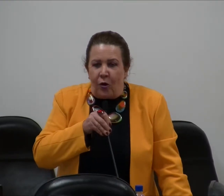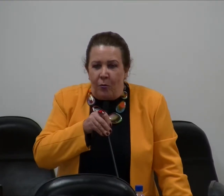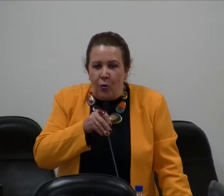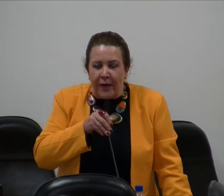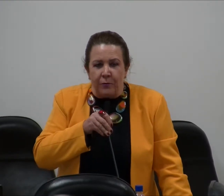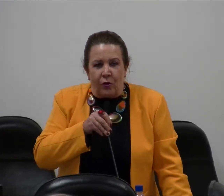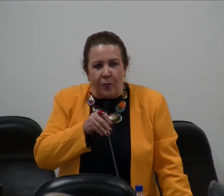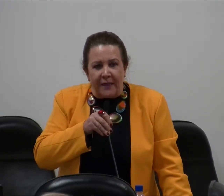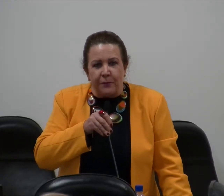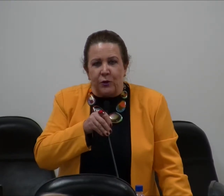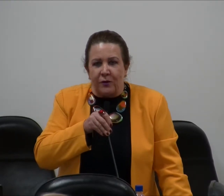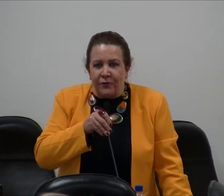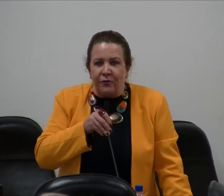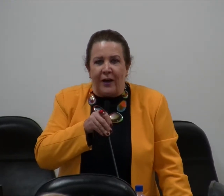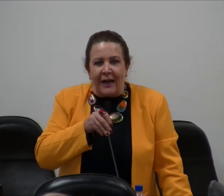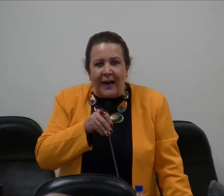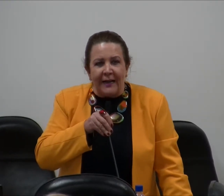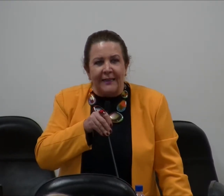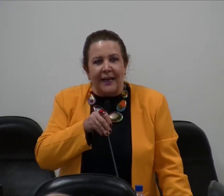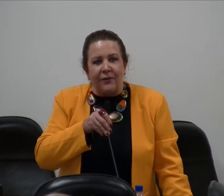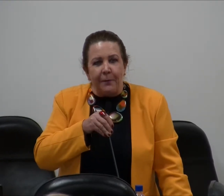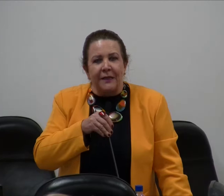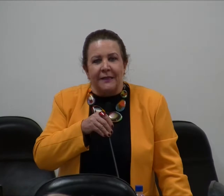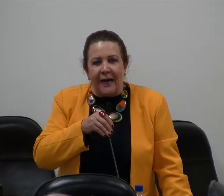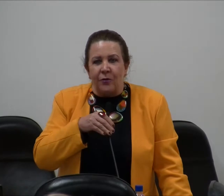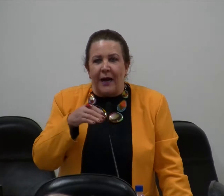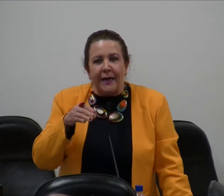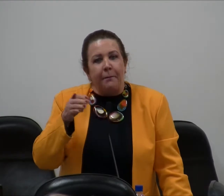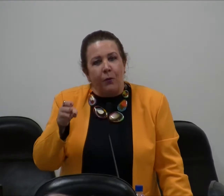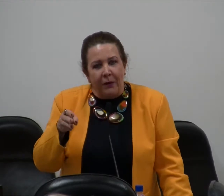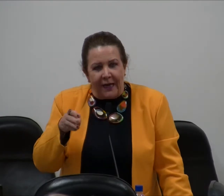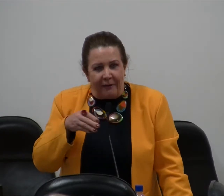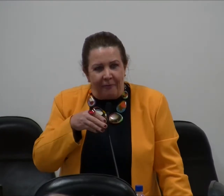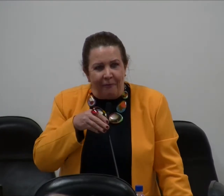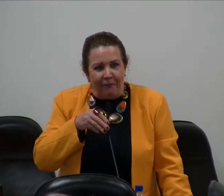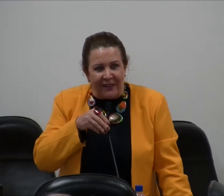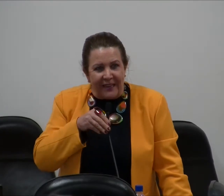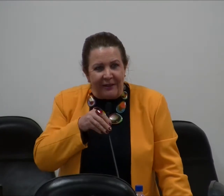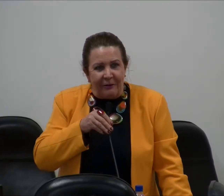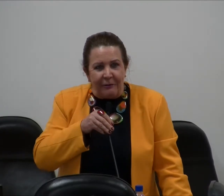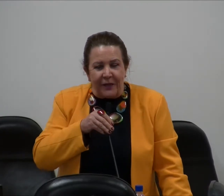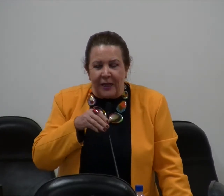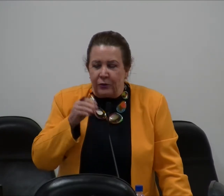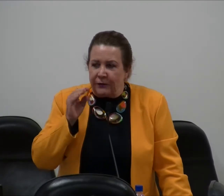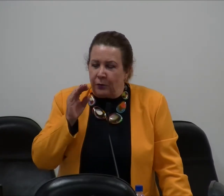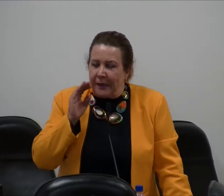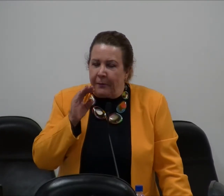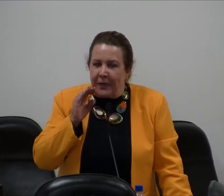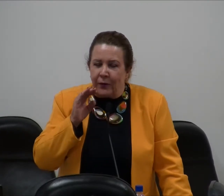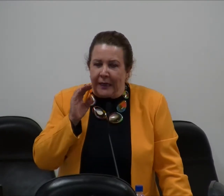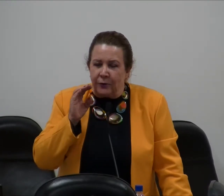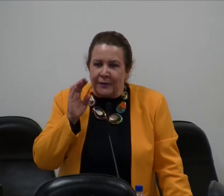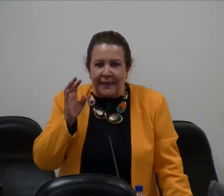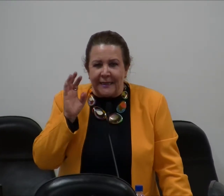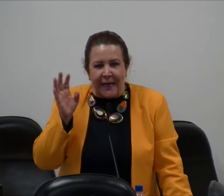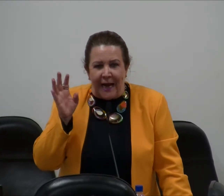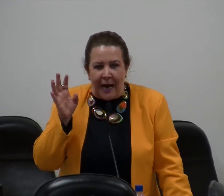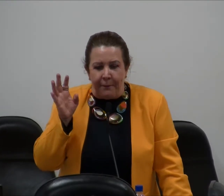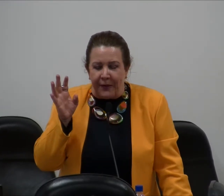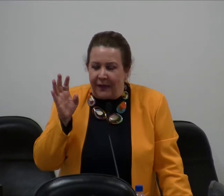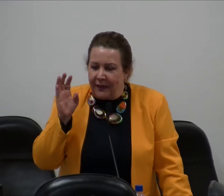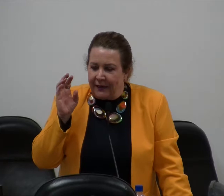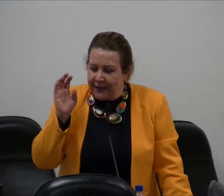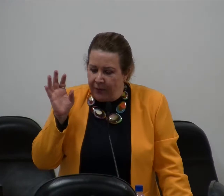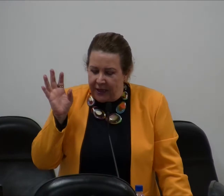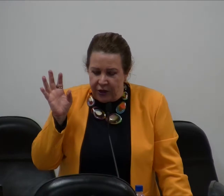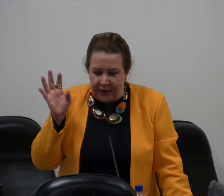muito comum lá no meu comércio a pessoa vir falar que ela vai plantar numa área pública, né? Inclusive, estou me lembrando aqui da